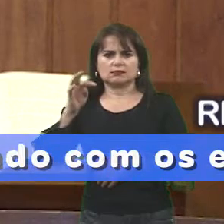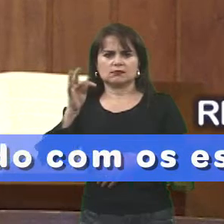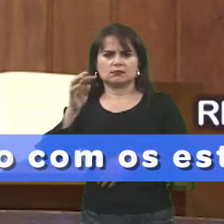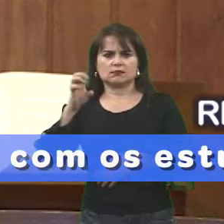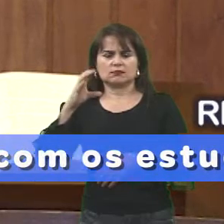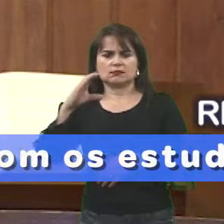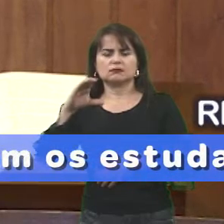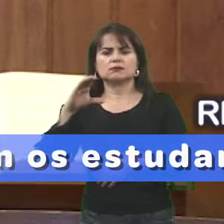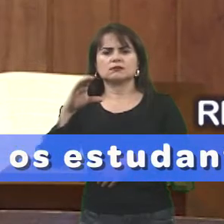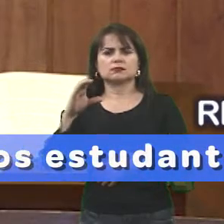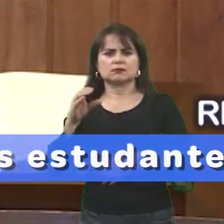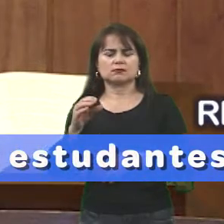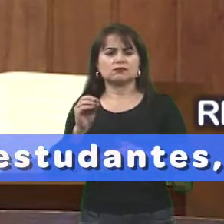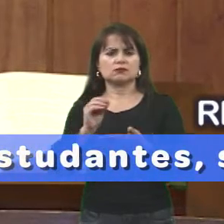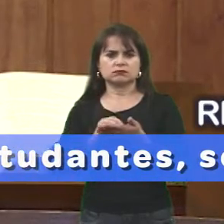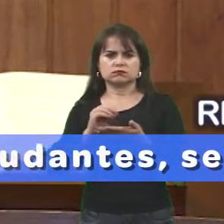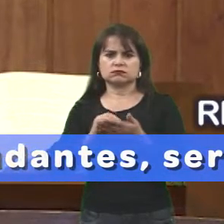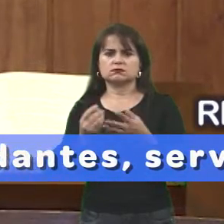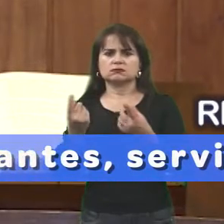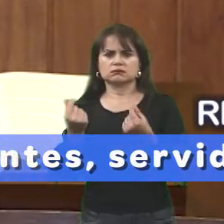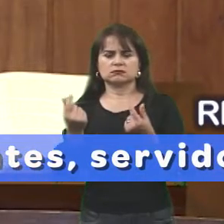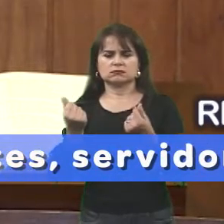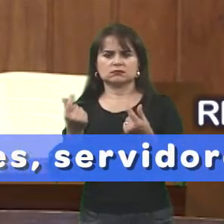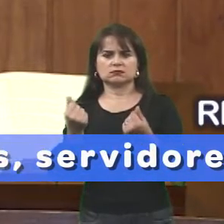que muitos jovens,